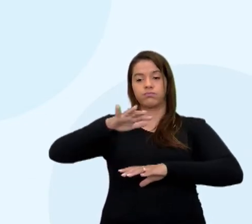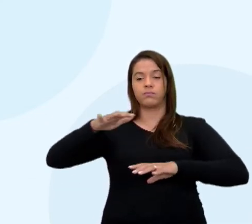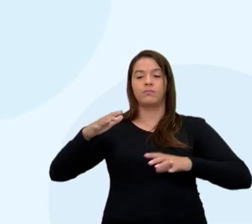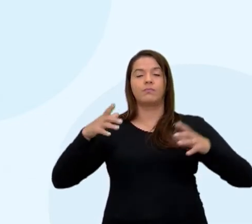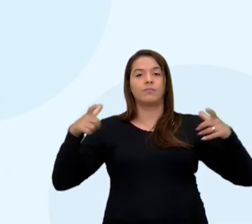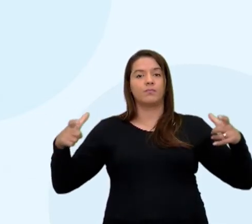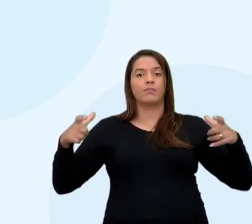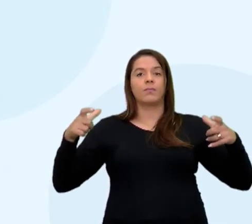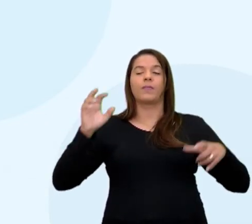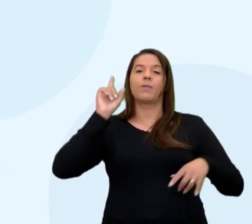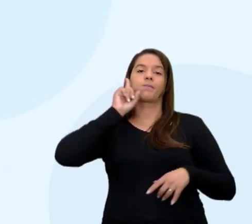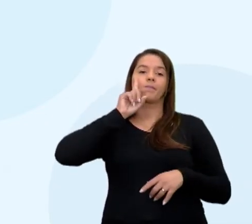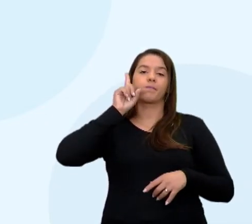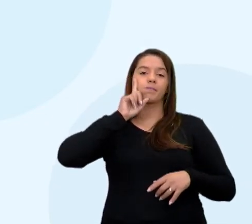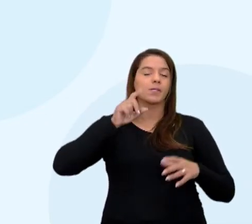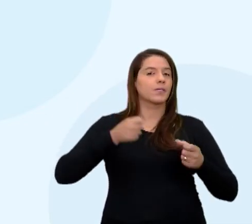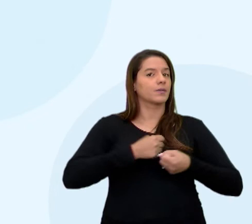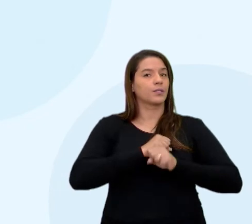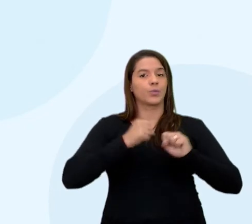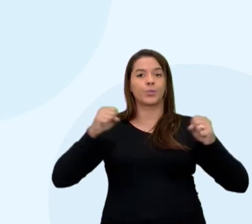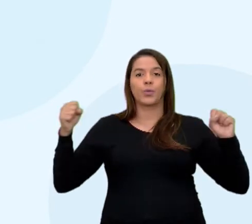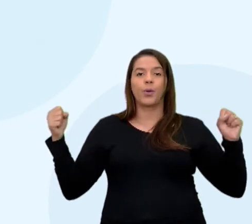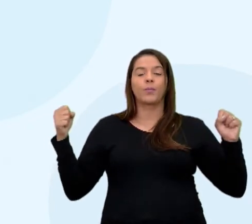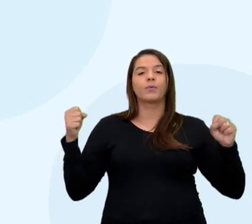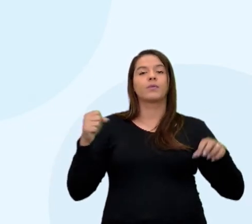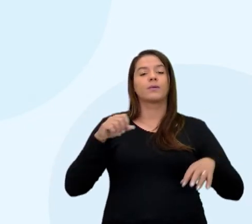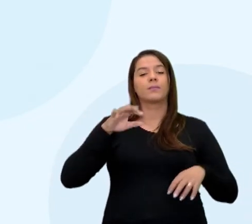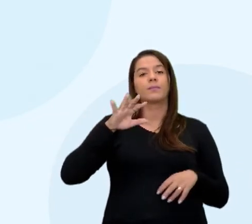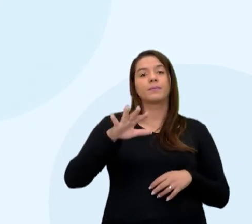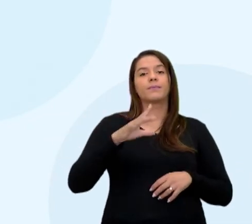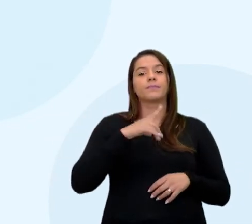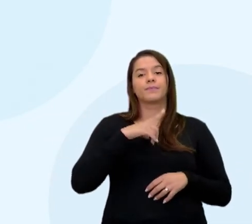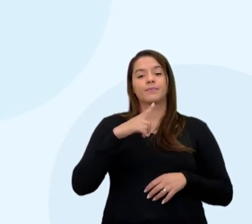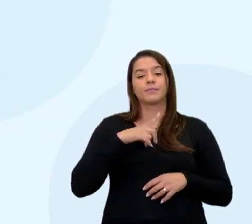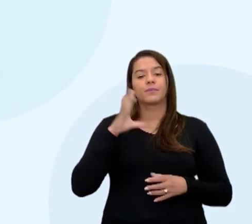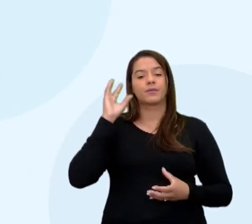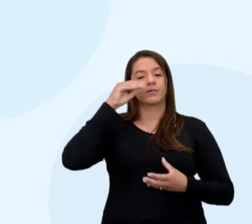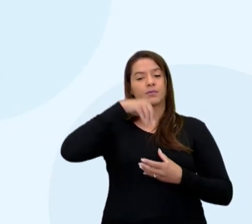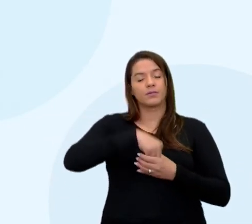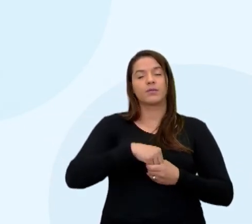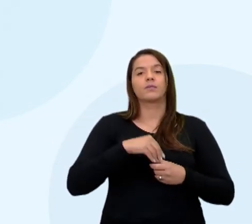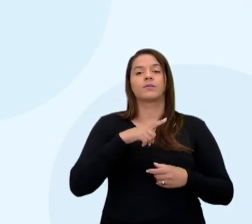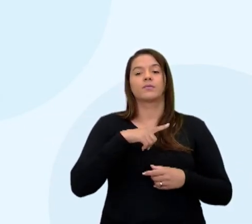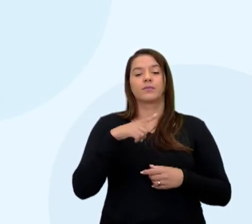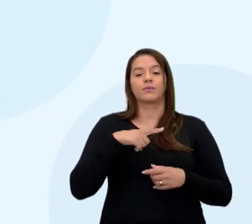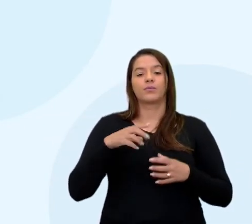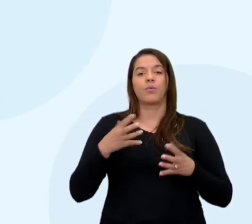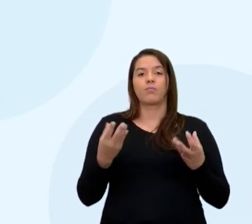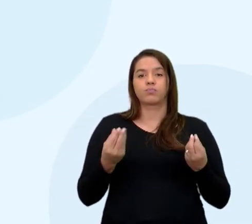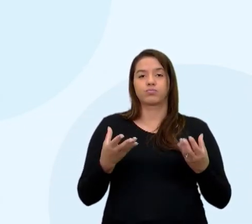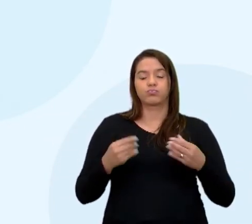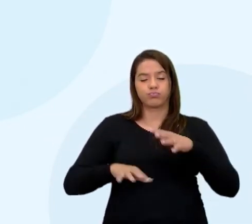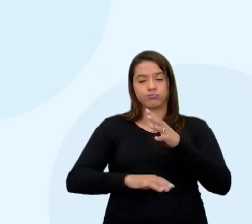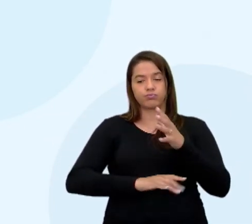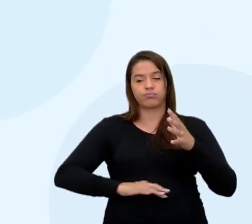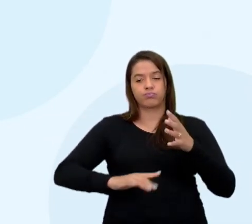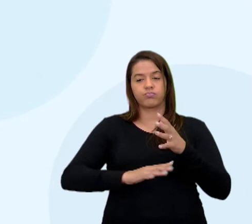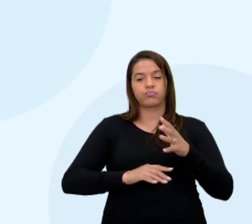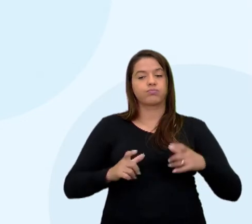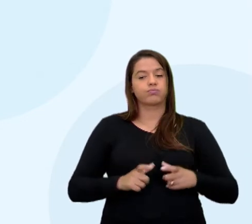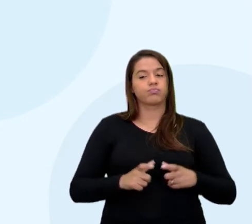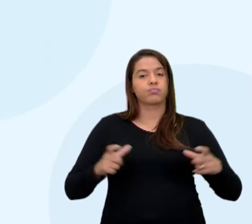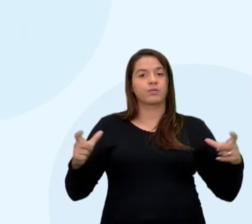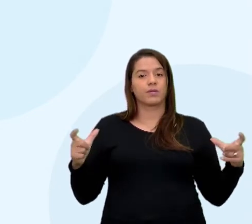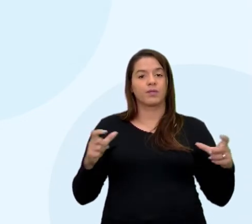Estados Unidos, né? Que tem lá, né, uma bolsa, uma câmara magmática muito grande, né? Dizem